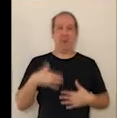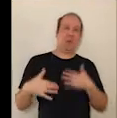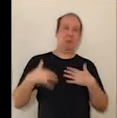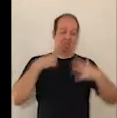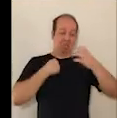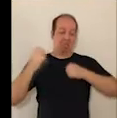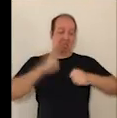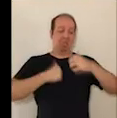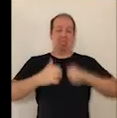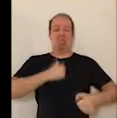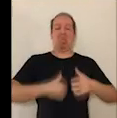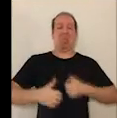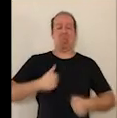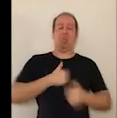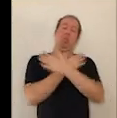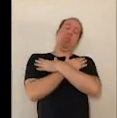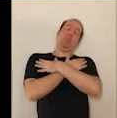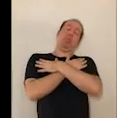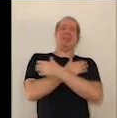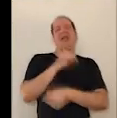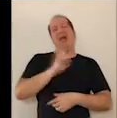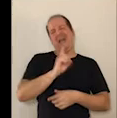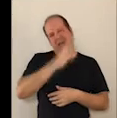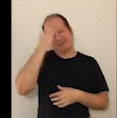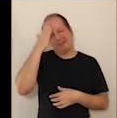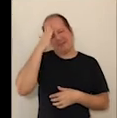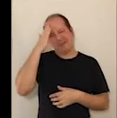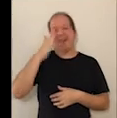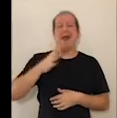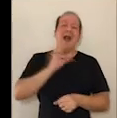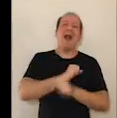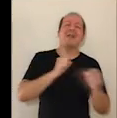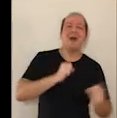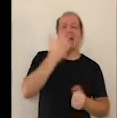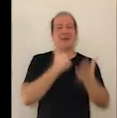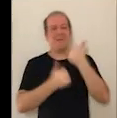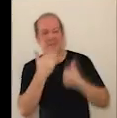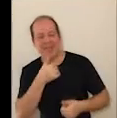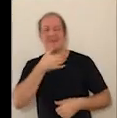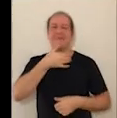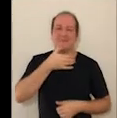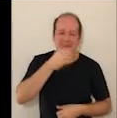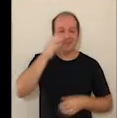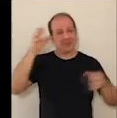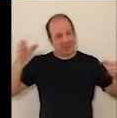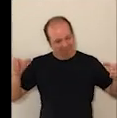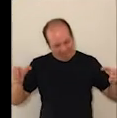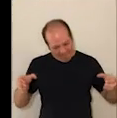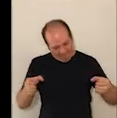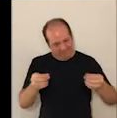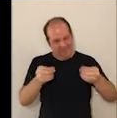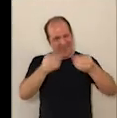sendo devorado por vermes tão cedo, pois adora comer, beber e trapacear comigo. Um brinde